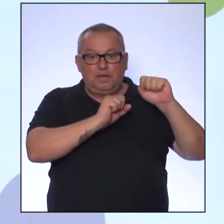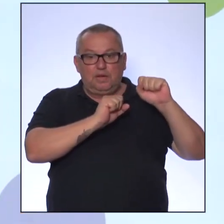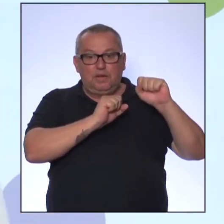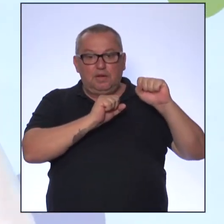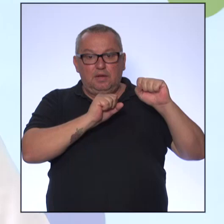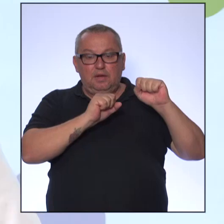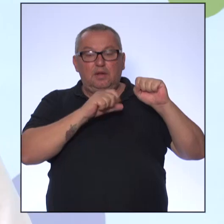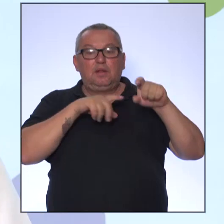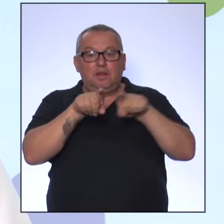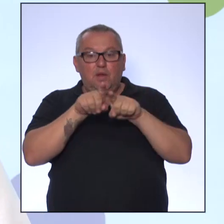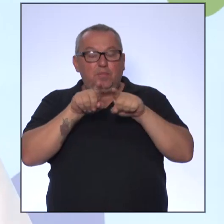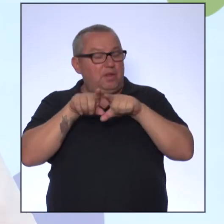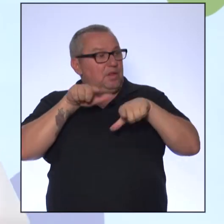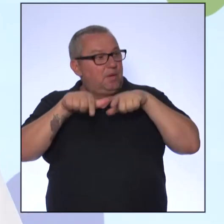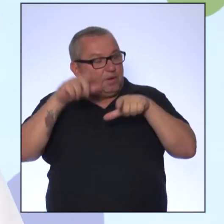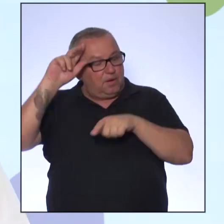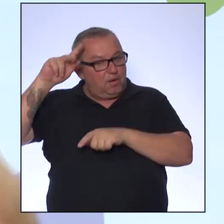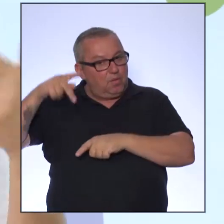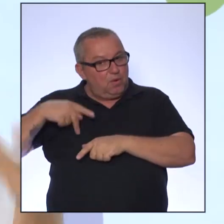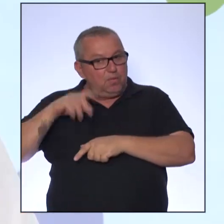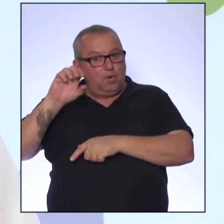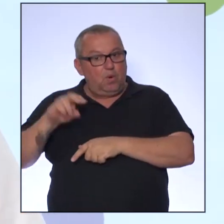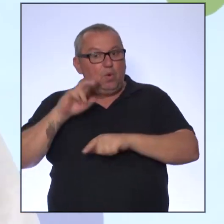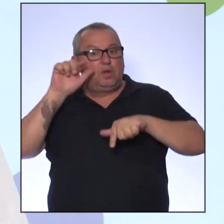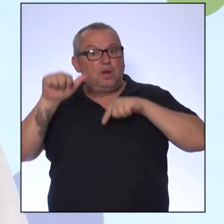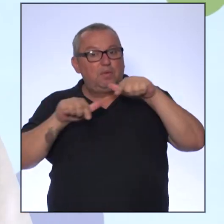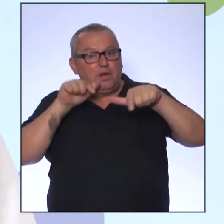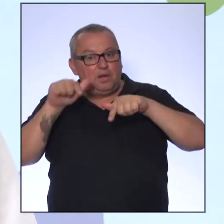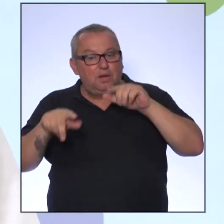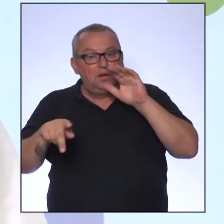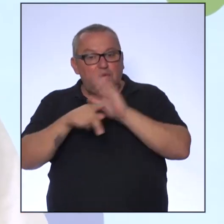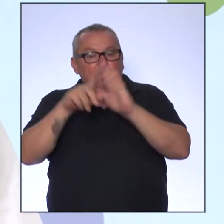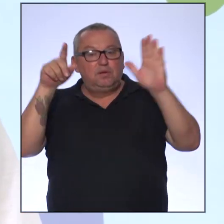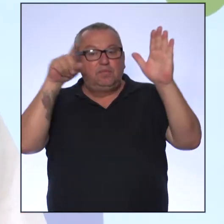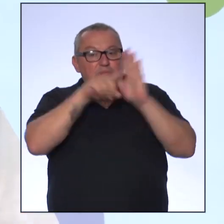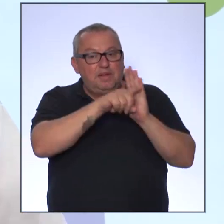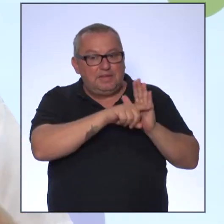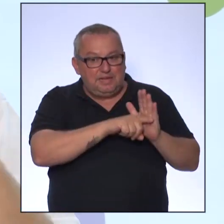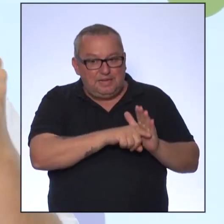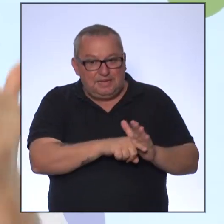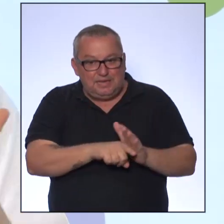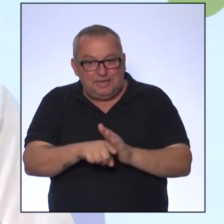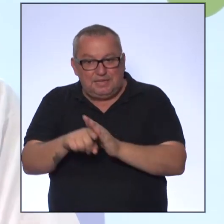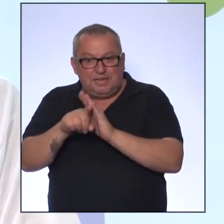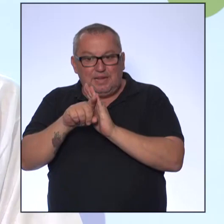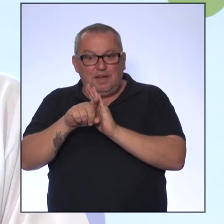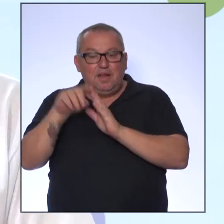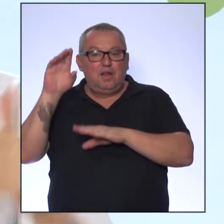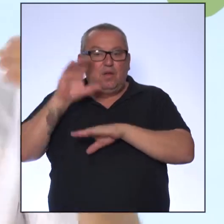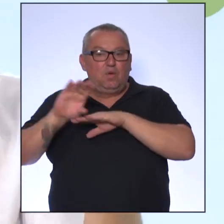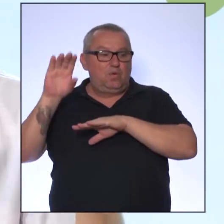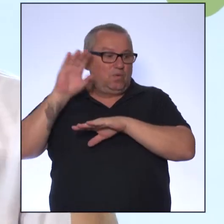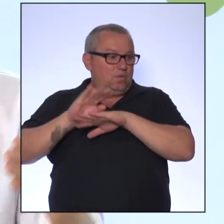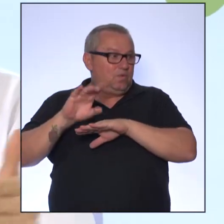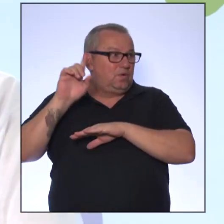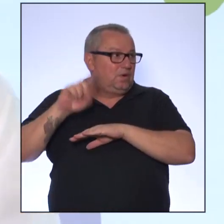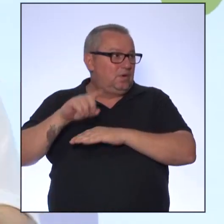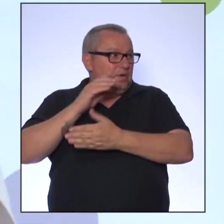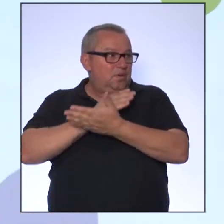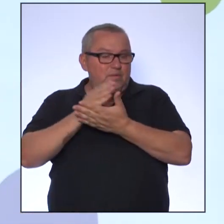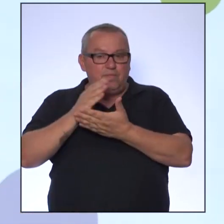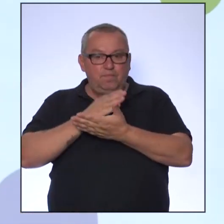ser empreendedor, ou trabalhar até mesmo com pesquisa. Então veja, cursos que vão